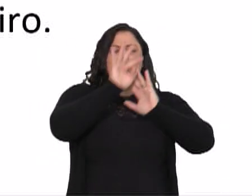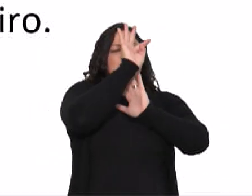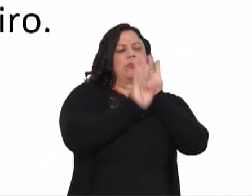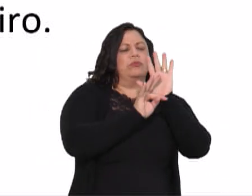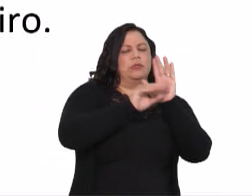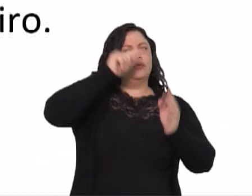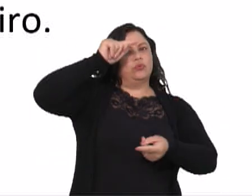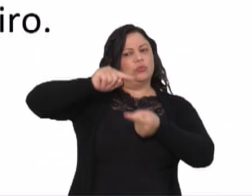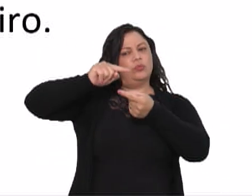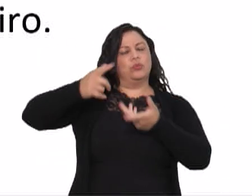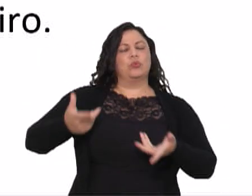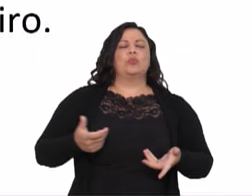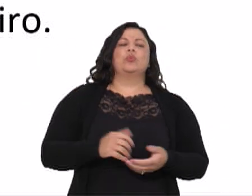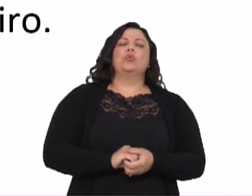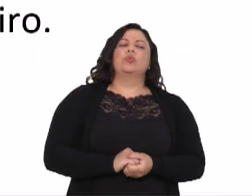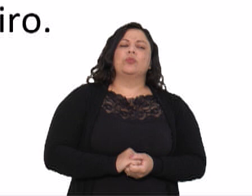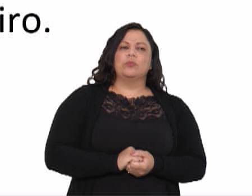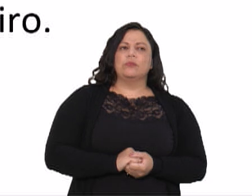curto.